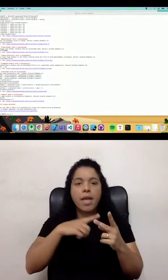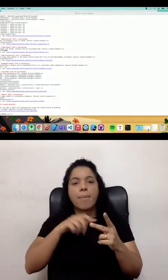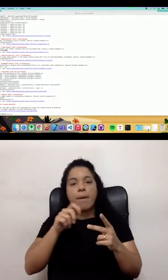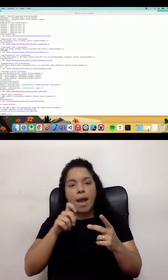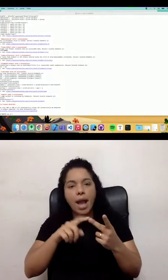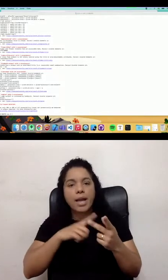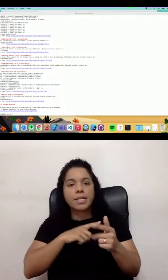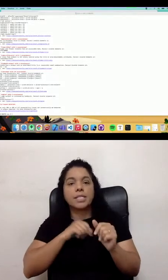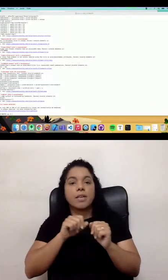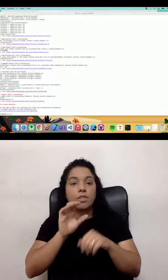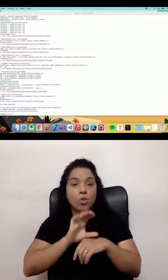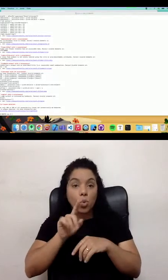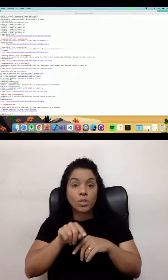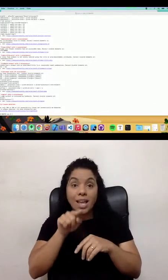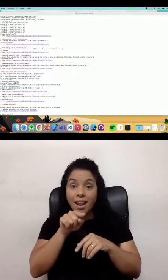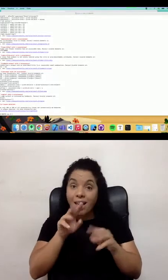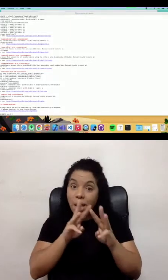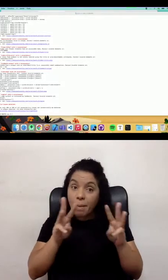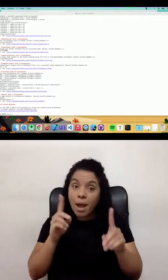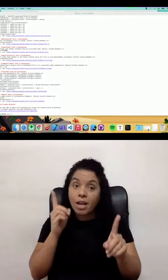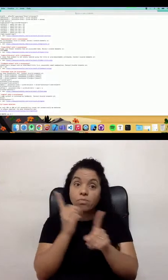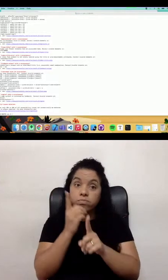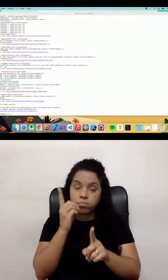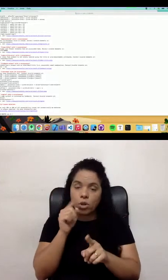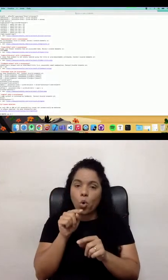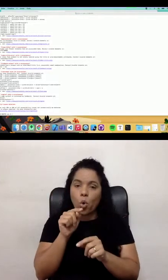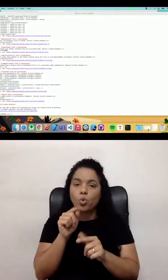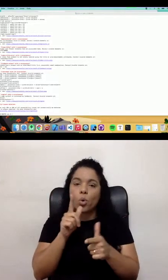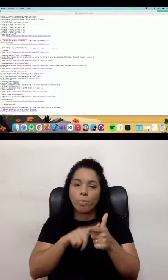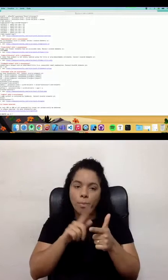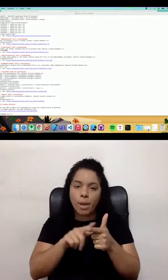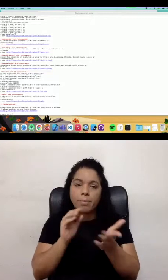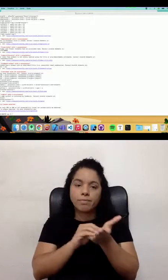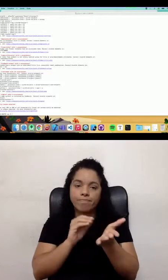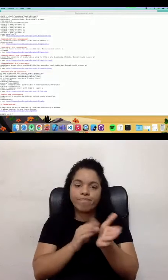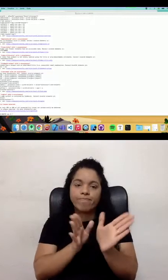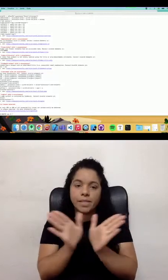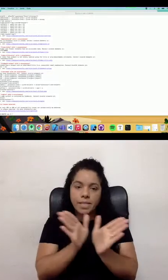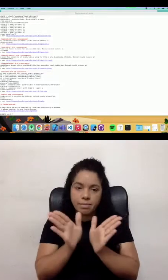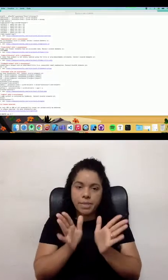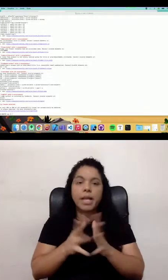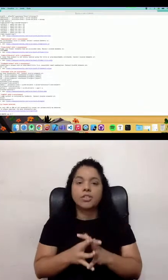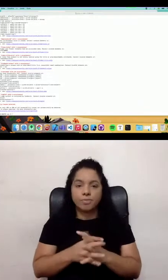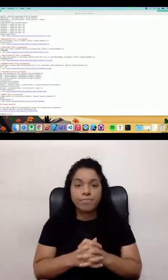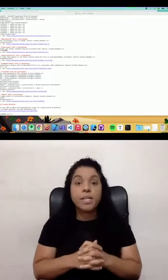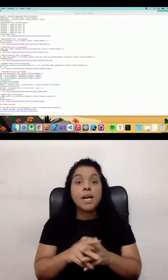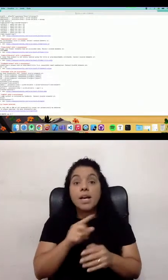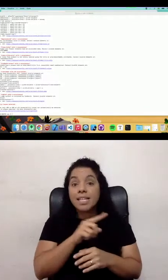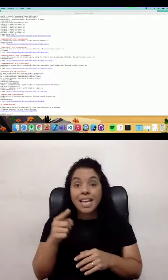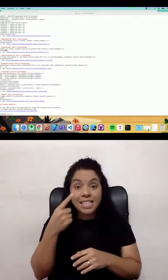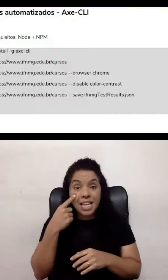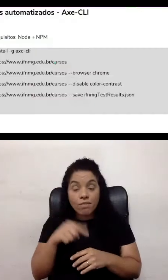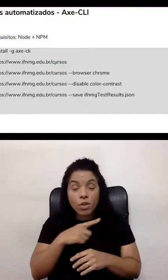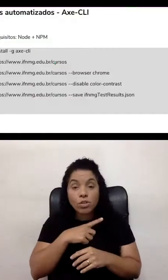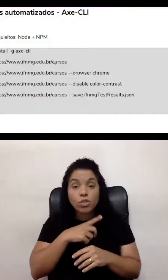curso, nessa página, ele achou para mim os problemas de acessibilidade. Vocês viram que ele achou